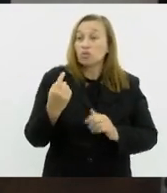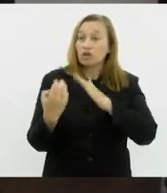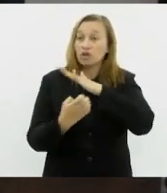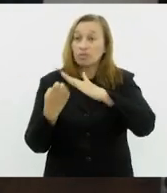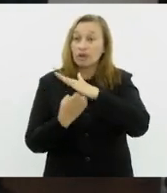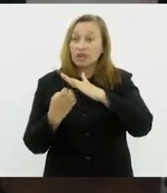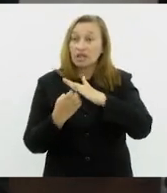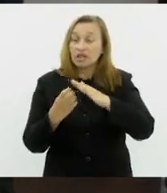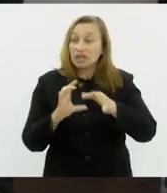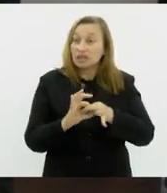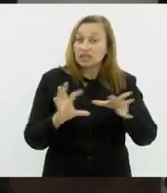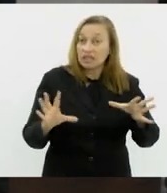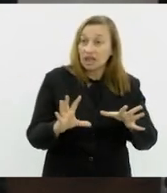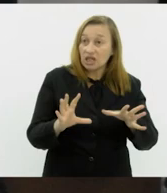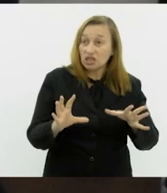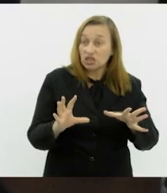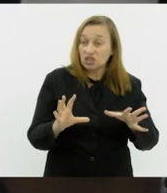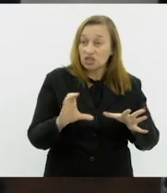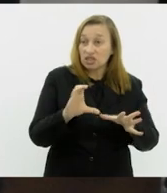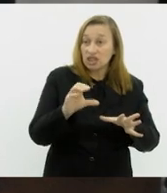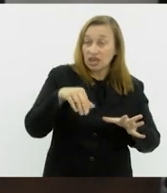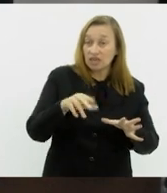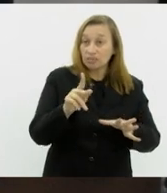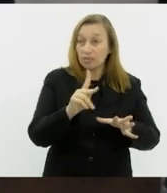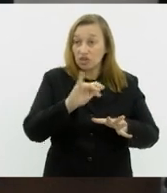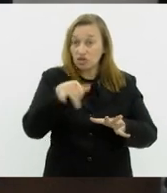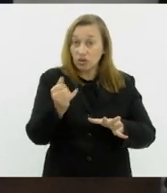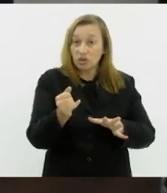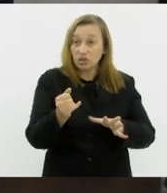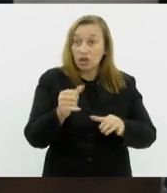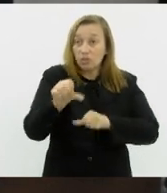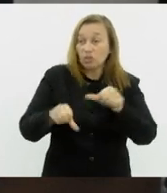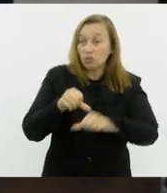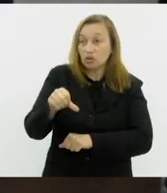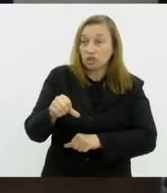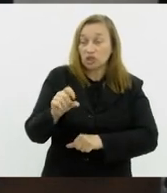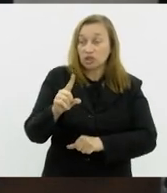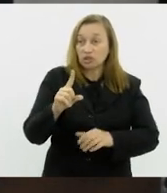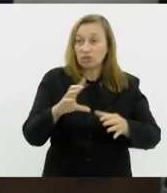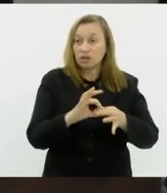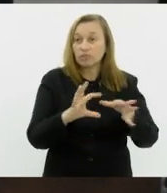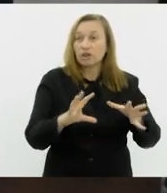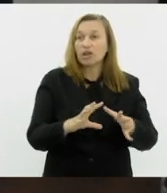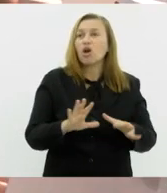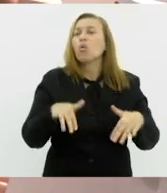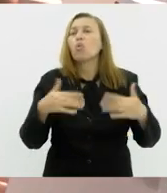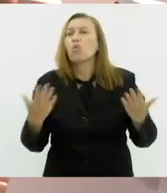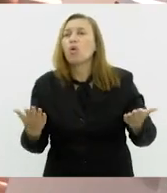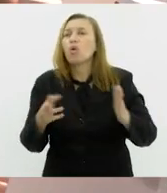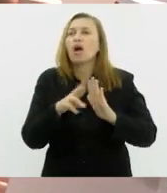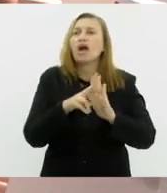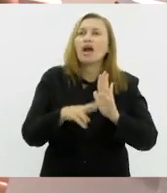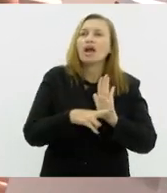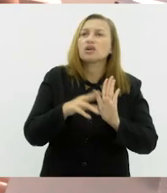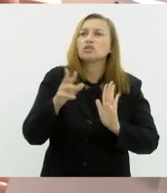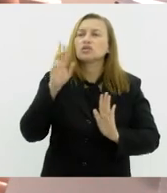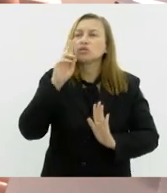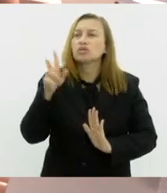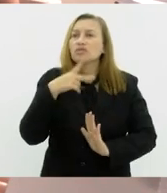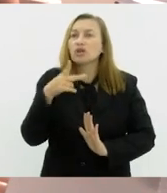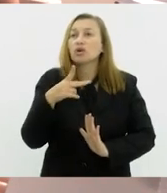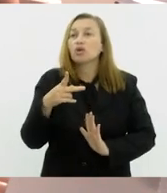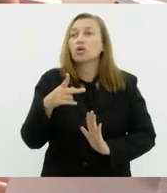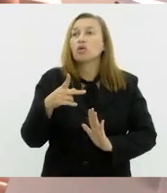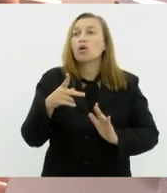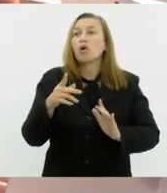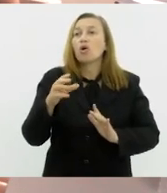deixe de operar com esse CNPJ, abre uma outra e não cumpra a TAC. Então, mas qual alvará exatamente, você está entendendo? Essa questão... O alvará municipal,